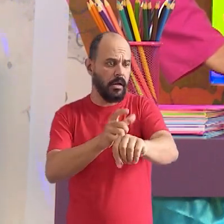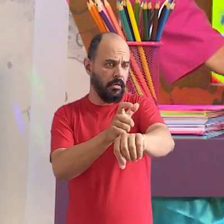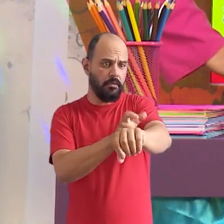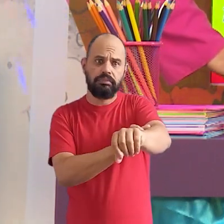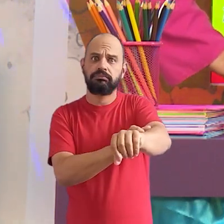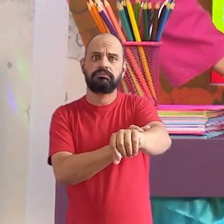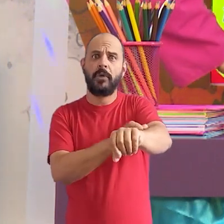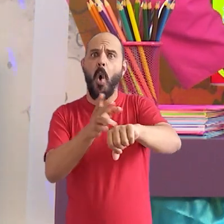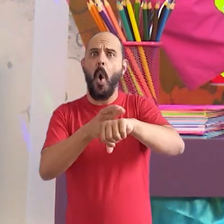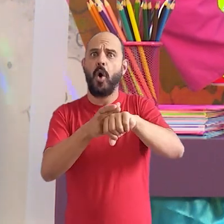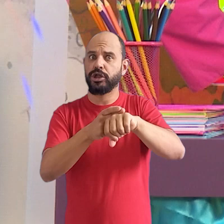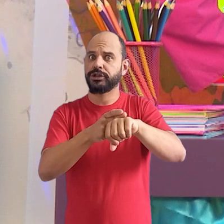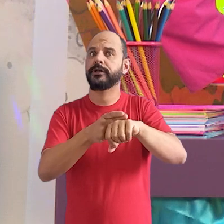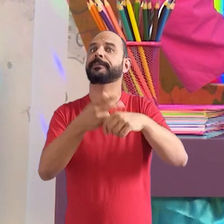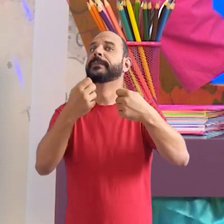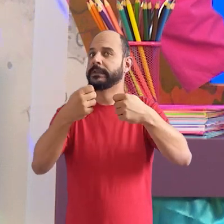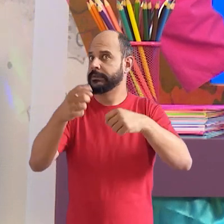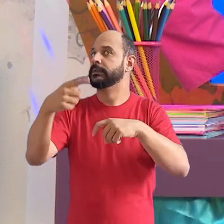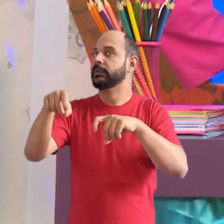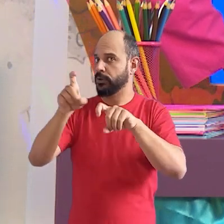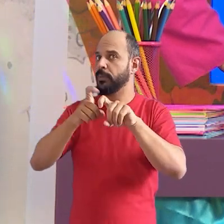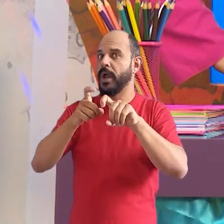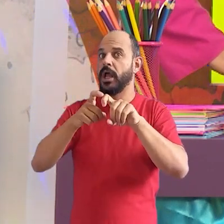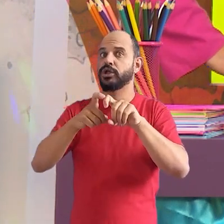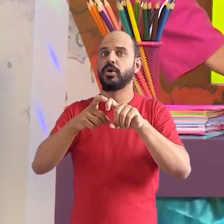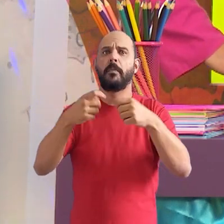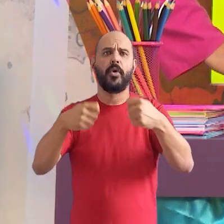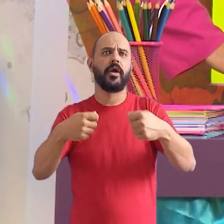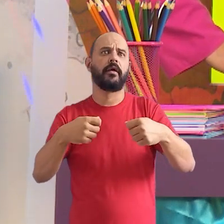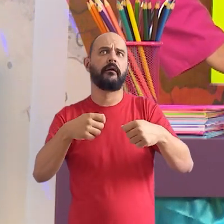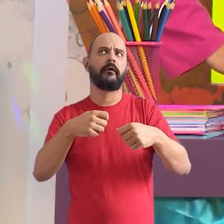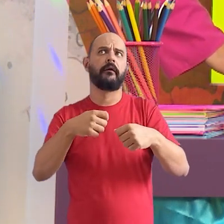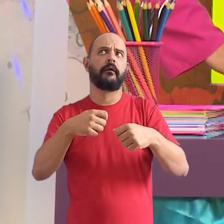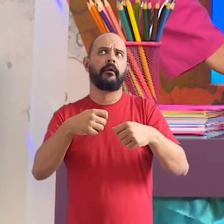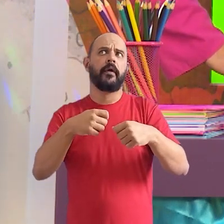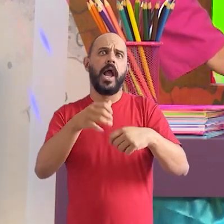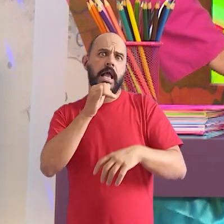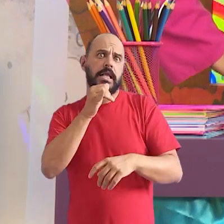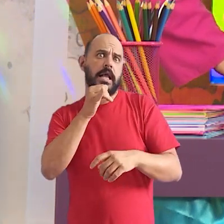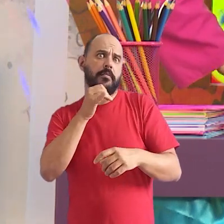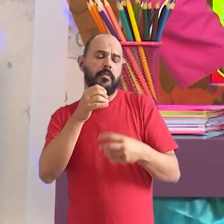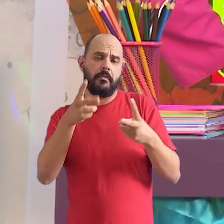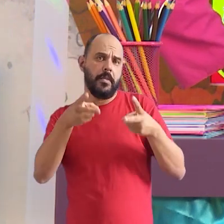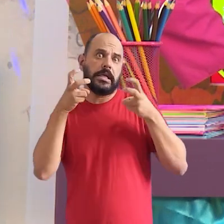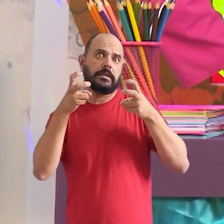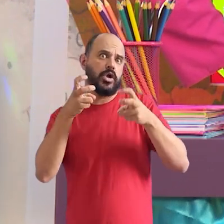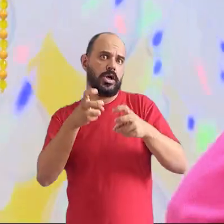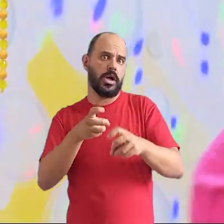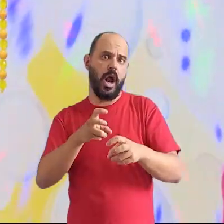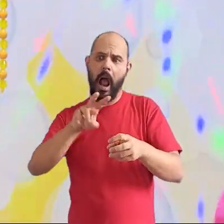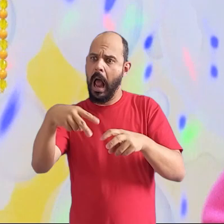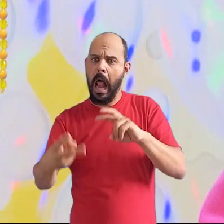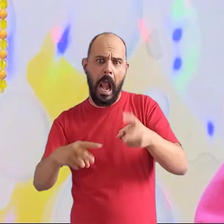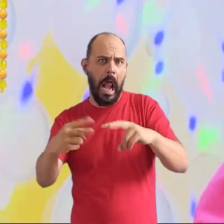para o médico. Porque aí várias manchinhas roxas que não bateu, tem que tomar cuidado. Quando alguém da